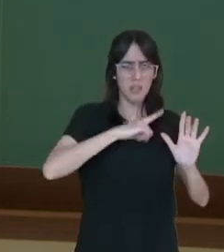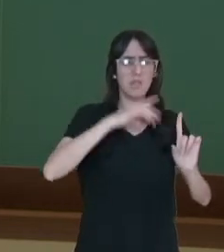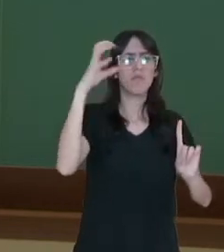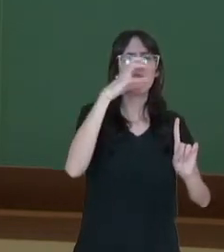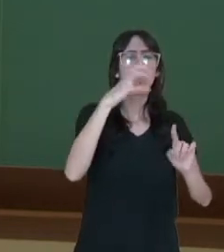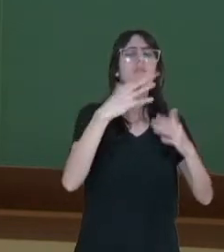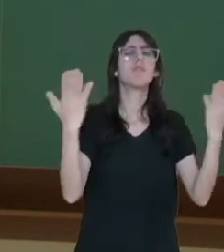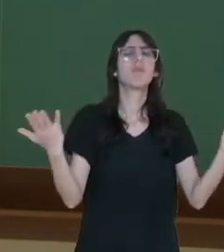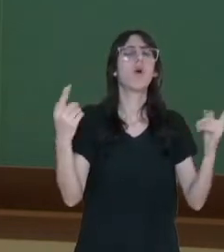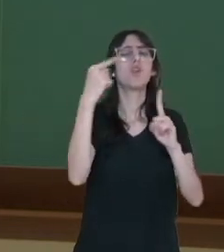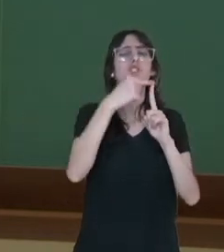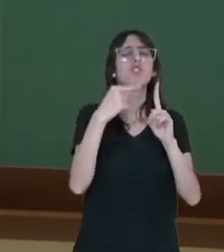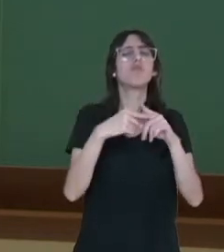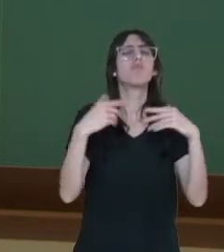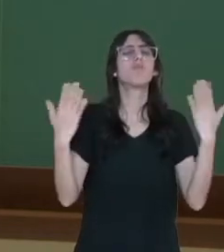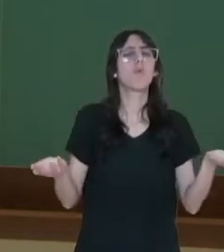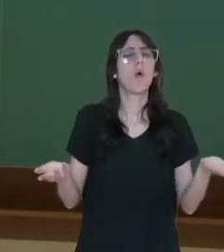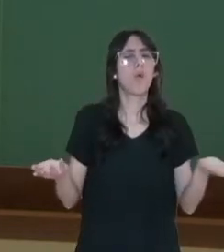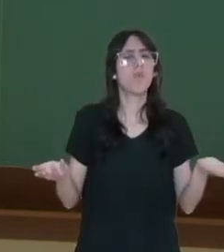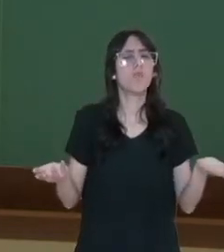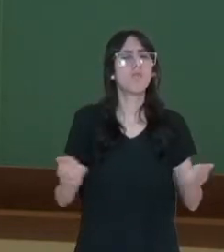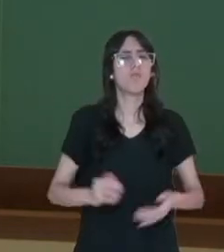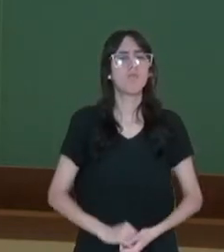qual superpotência da Guerra Fria?